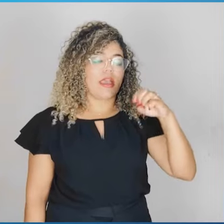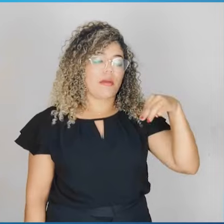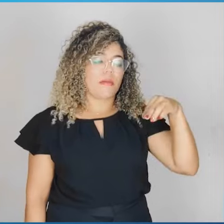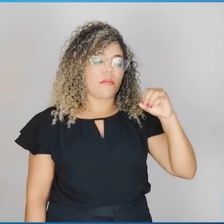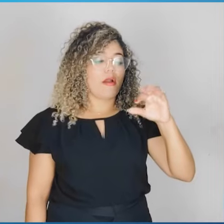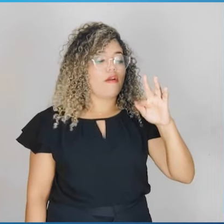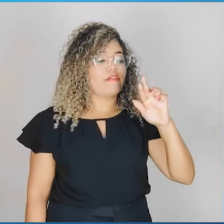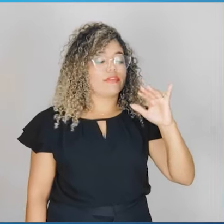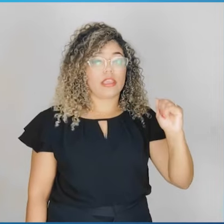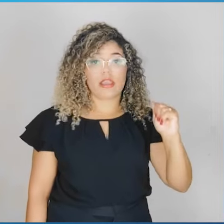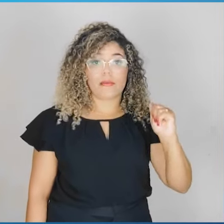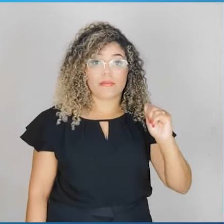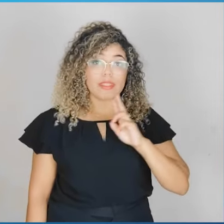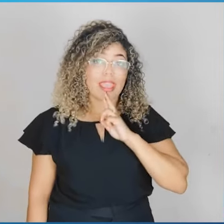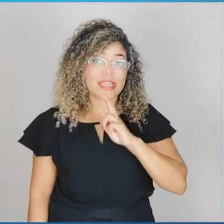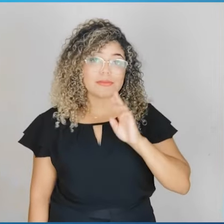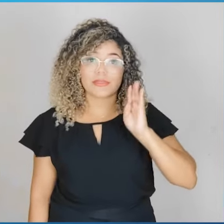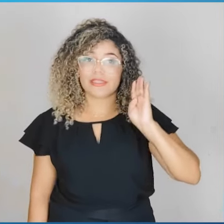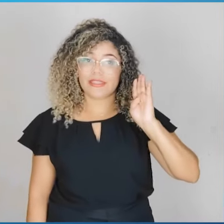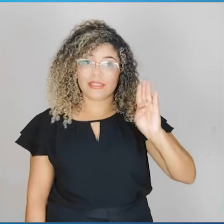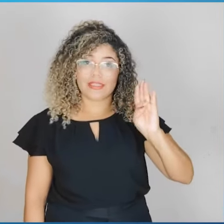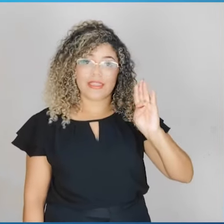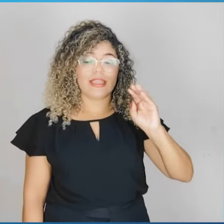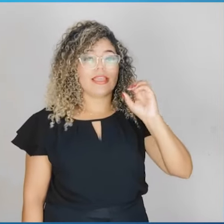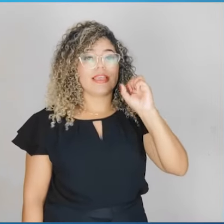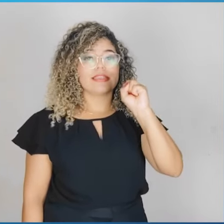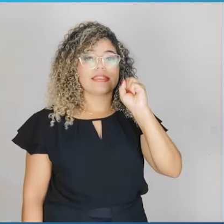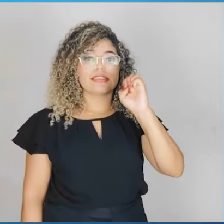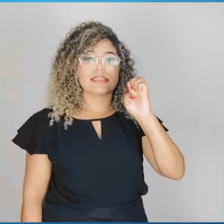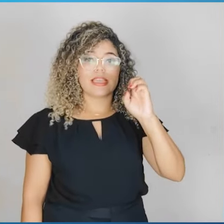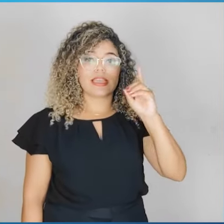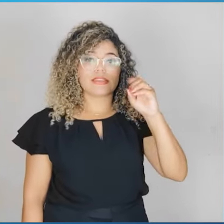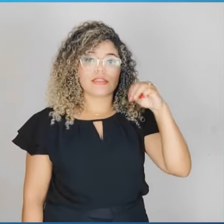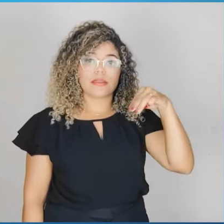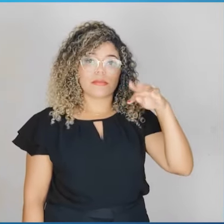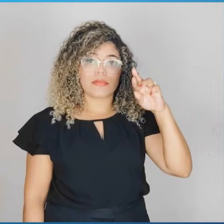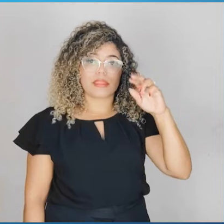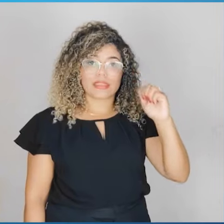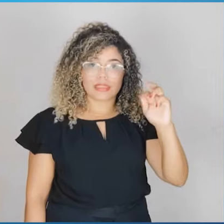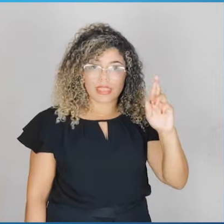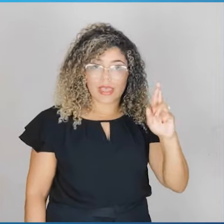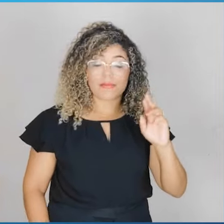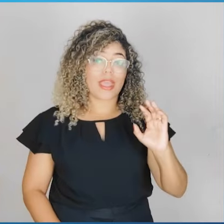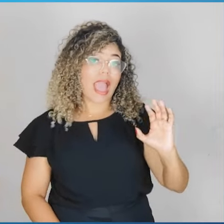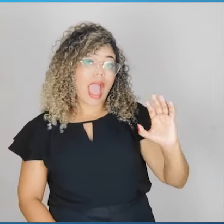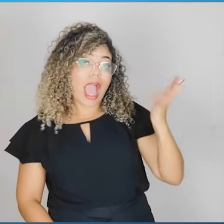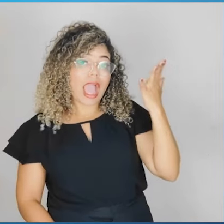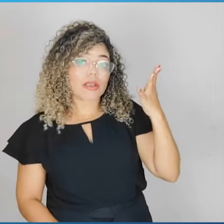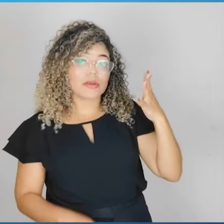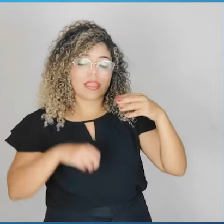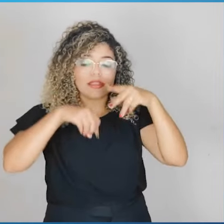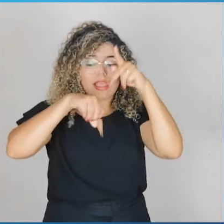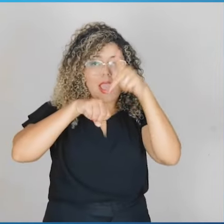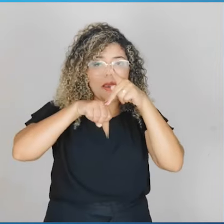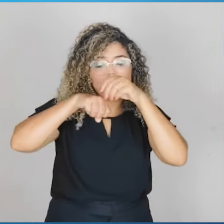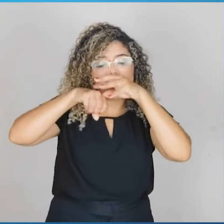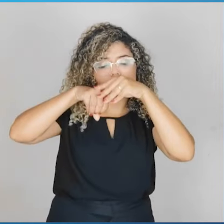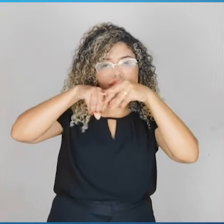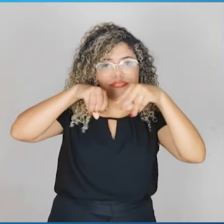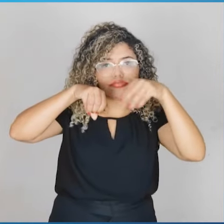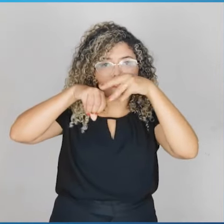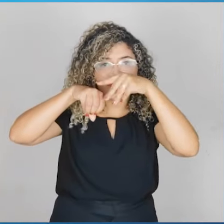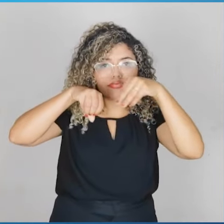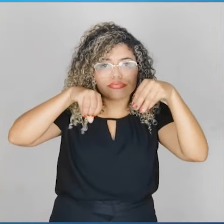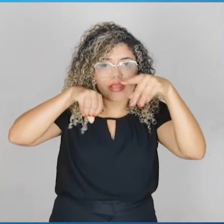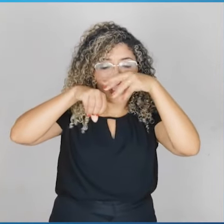resposta? Letra B, sedimentar. O intemperismo atua na decomposição das rochas que vão se erodindo